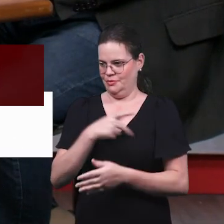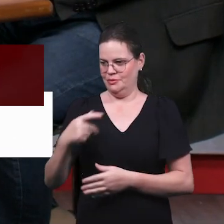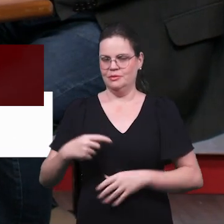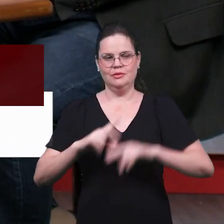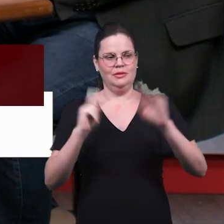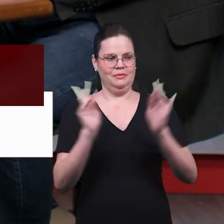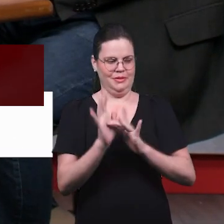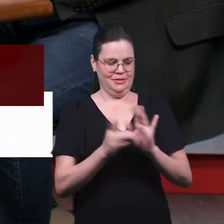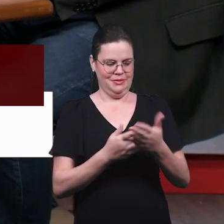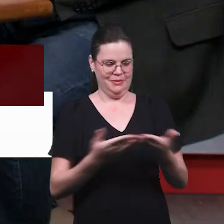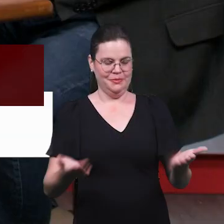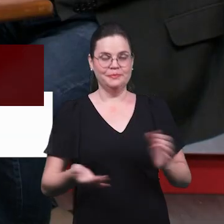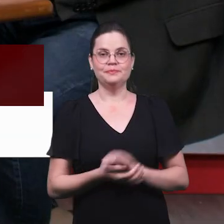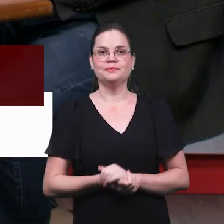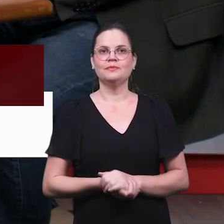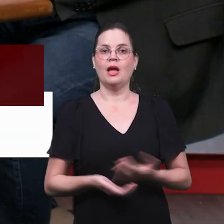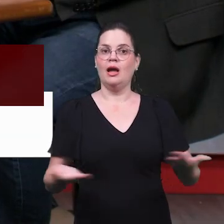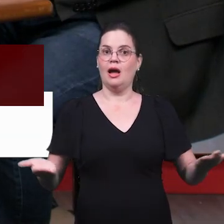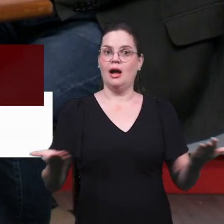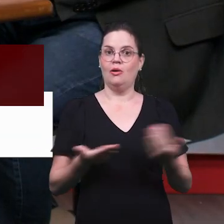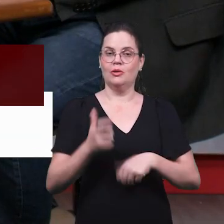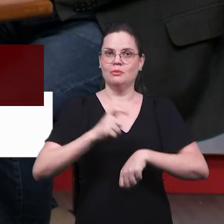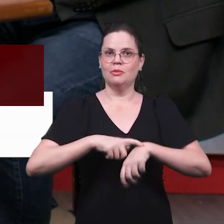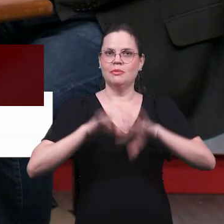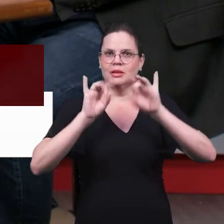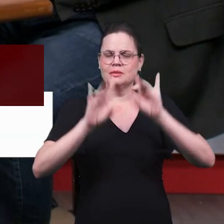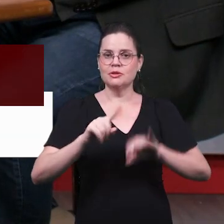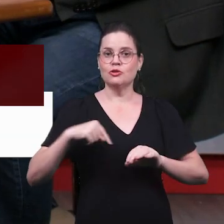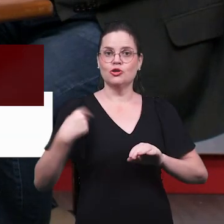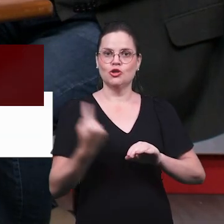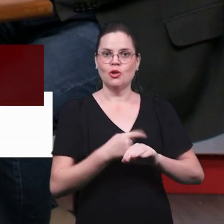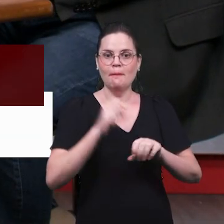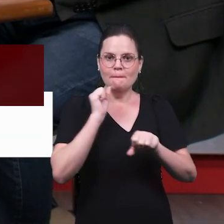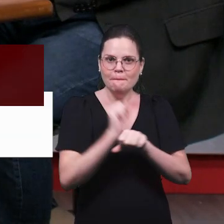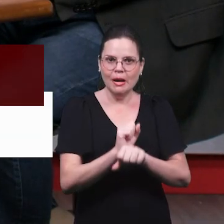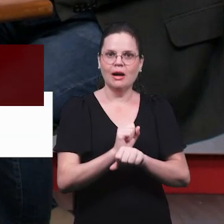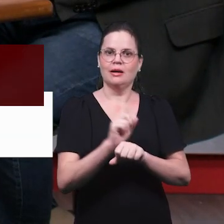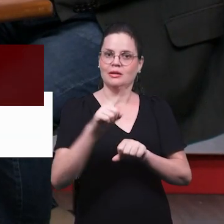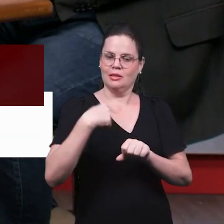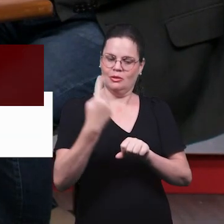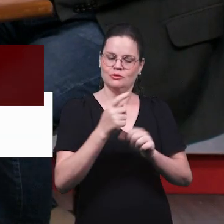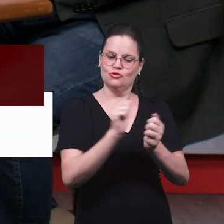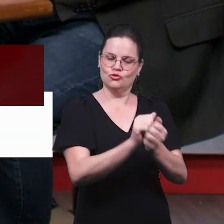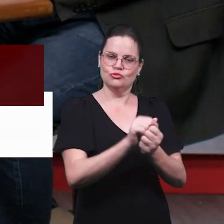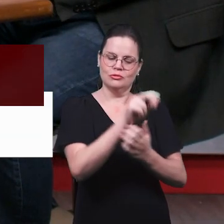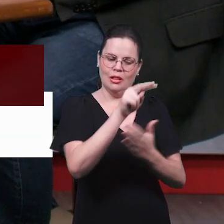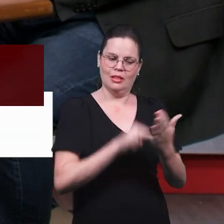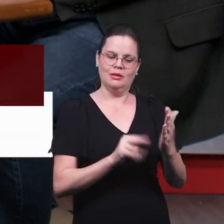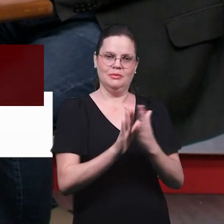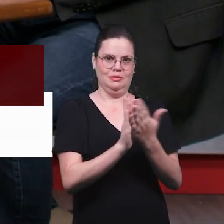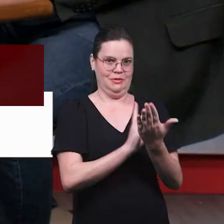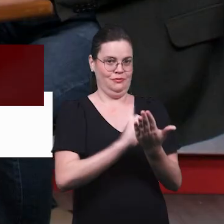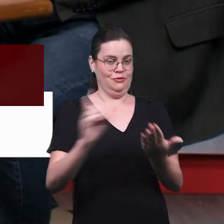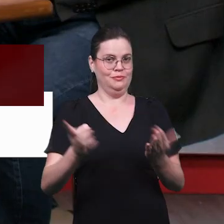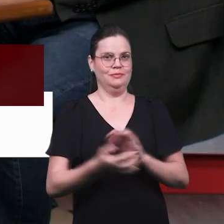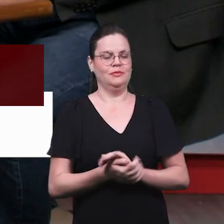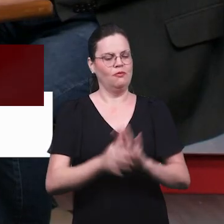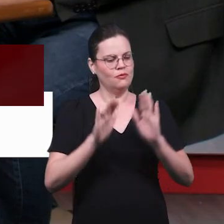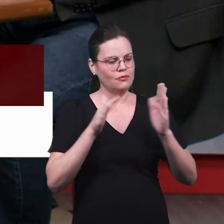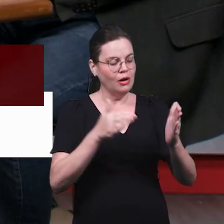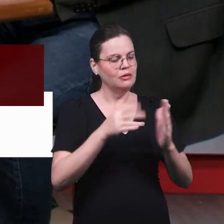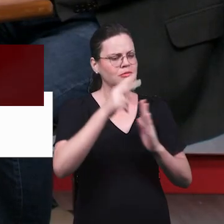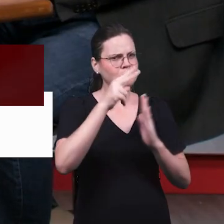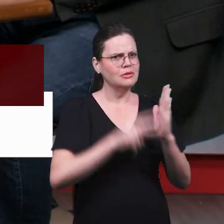Senhor, Andréia. É o tempo do nosso dia que nós reservamos para juntos lermos a palavra do Senhor. Que